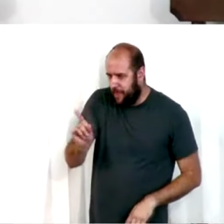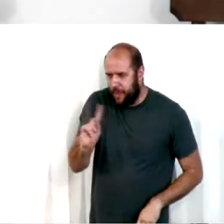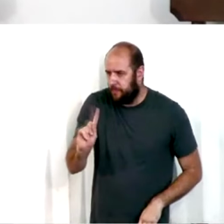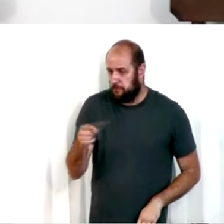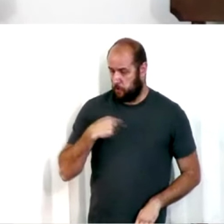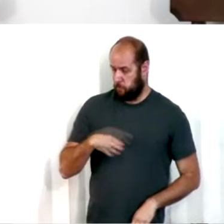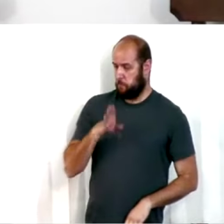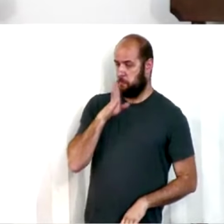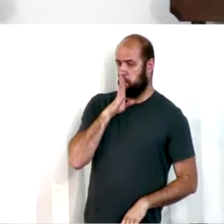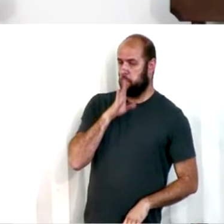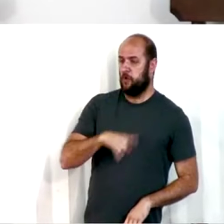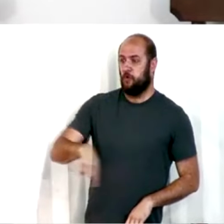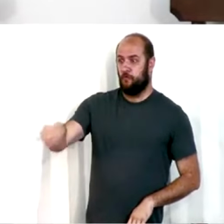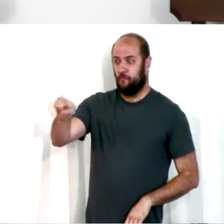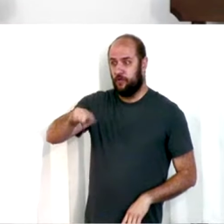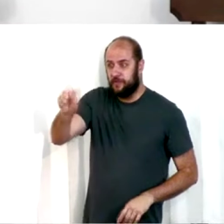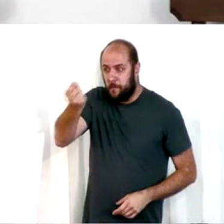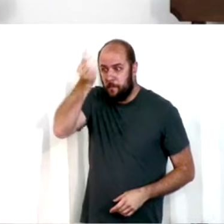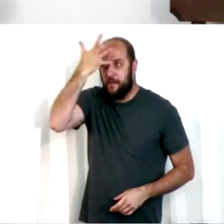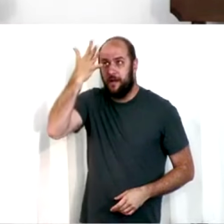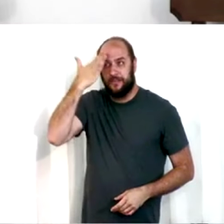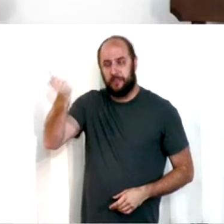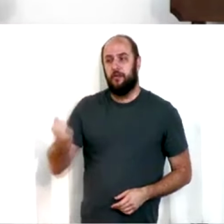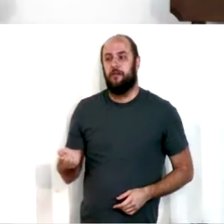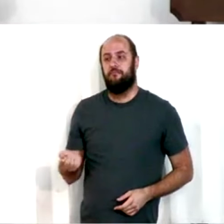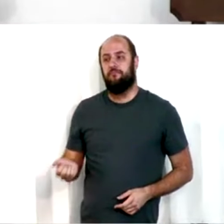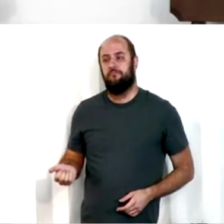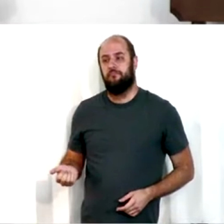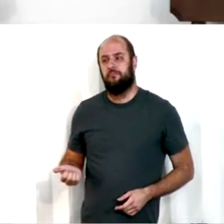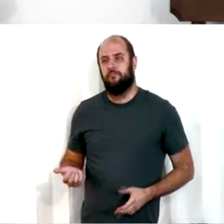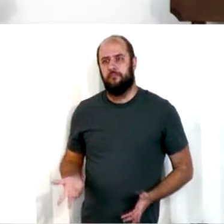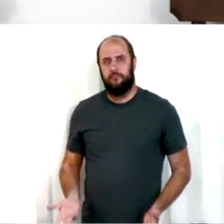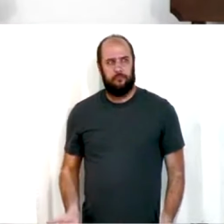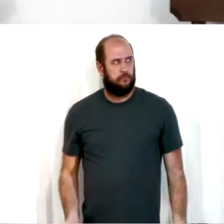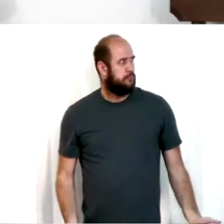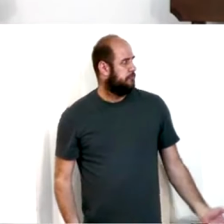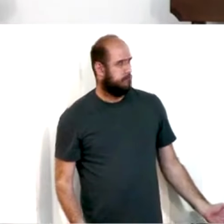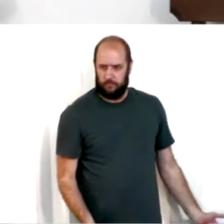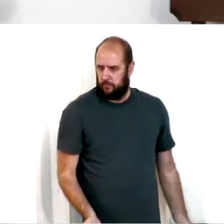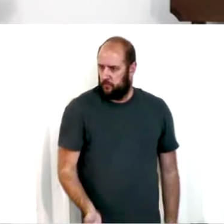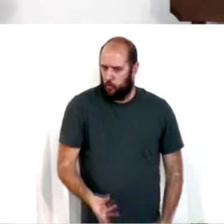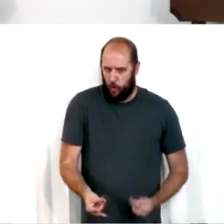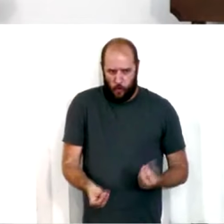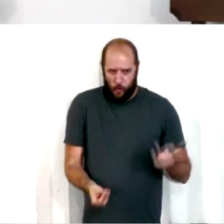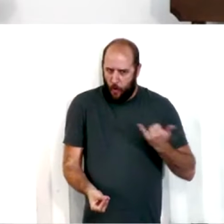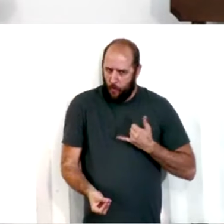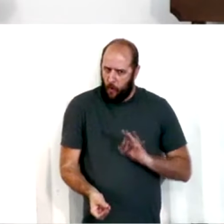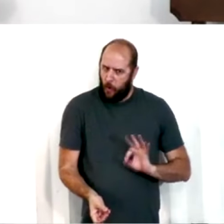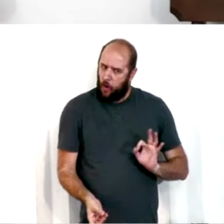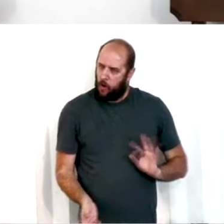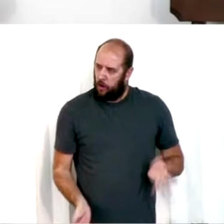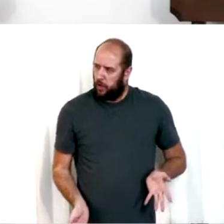revelar o sonho que eu tive e interpretar. Aí os magos se olharam, um olha para o outro.